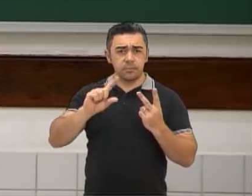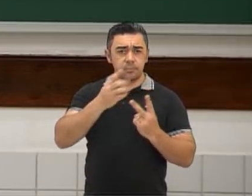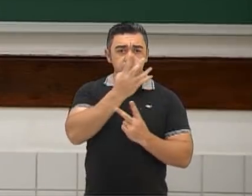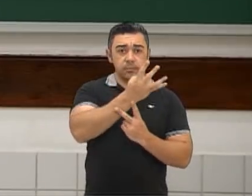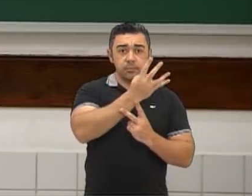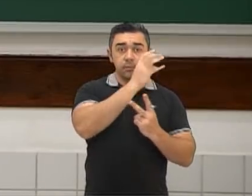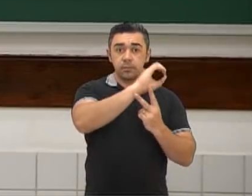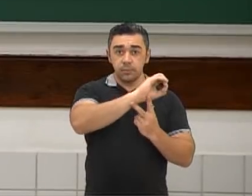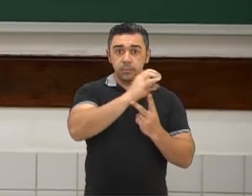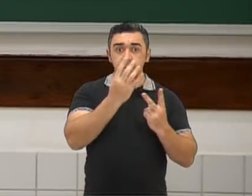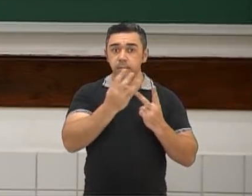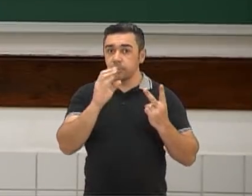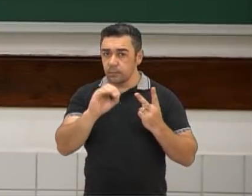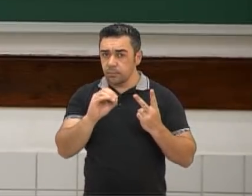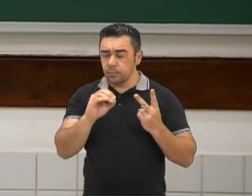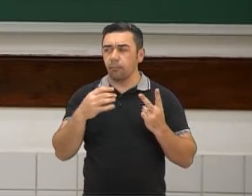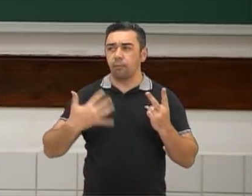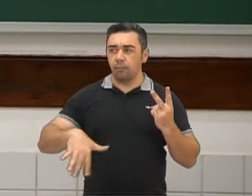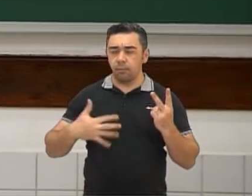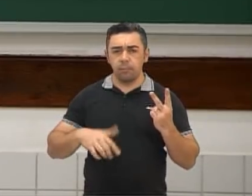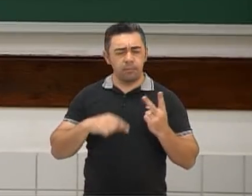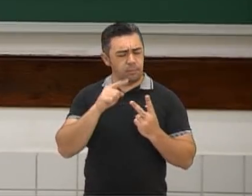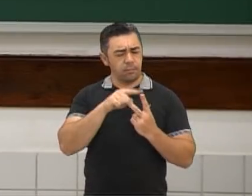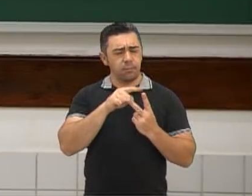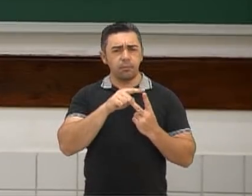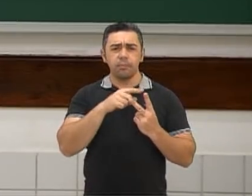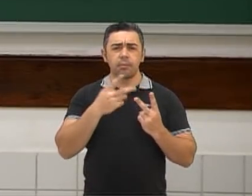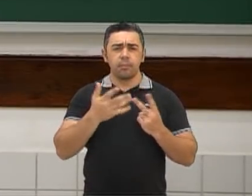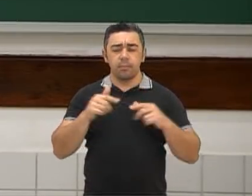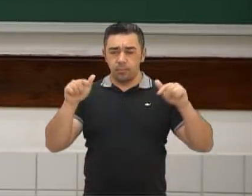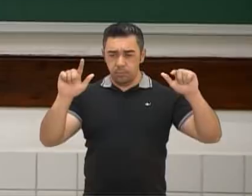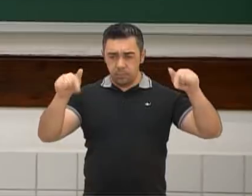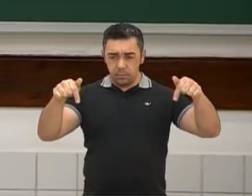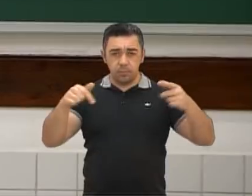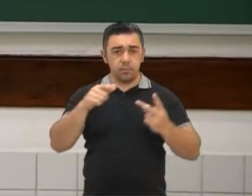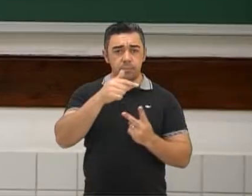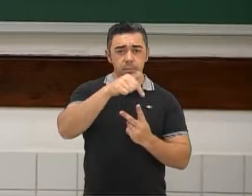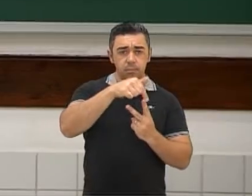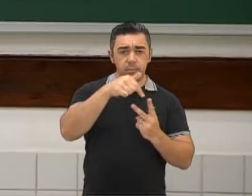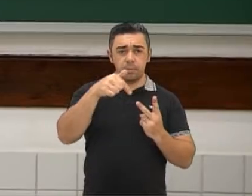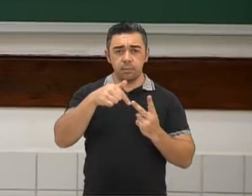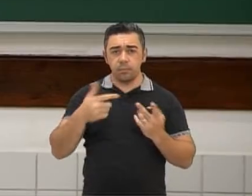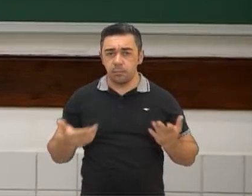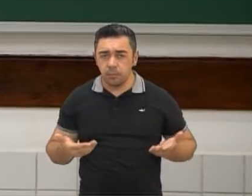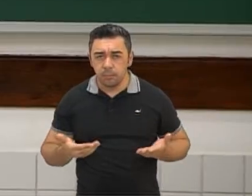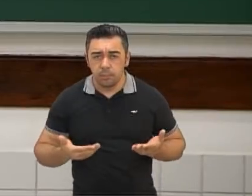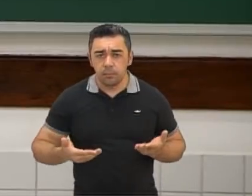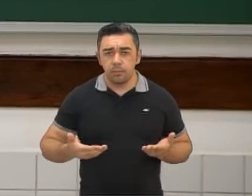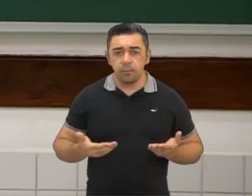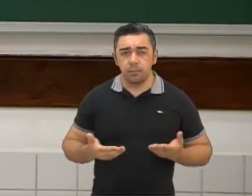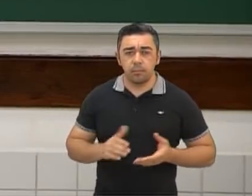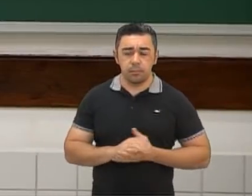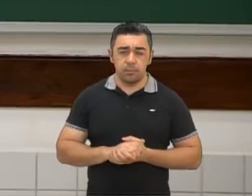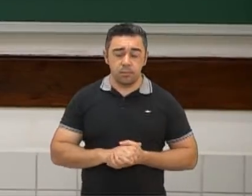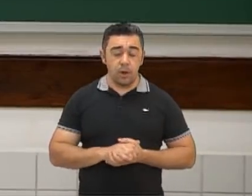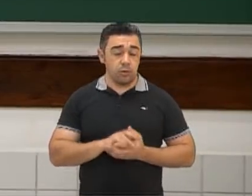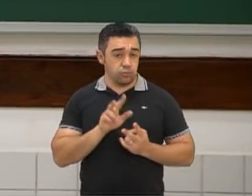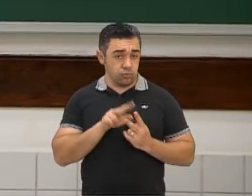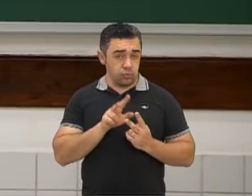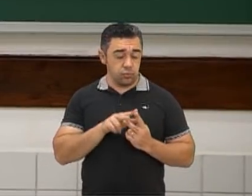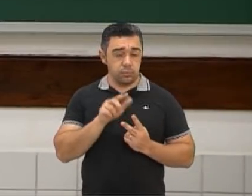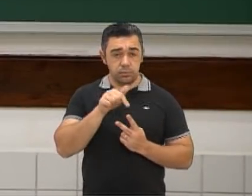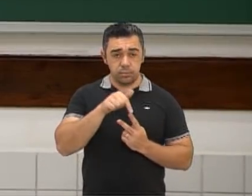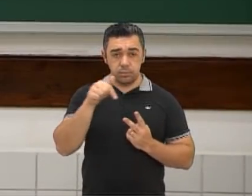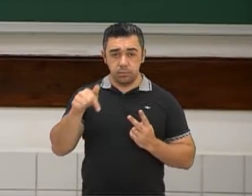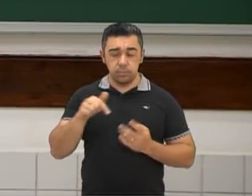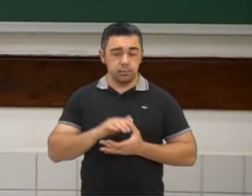eram 2 tempos de 40 minutos na opção union. Na opção sevens, são 2 tempos